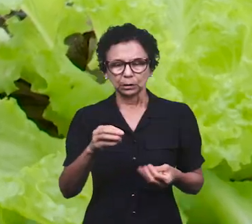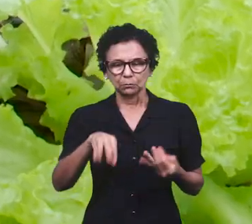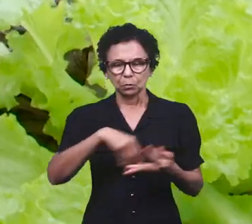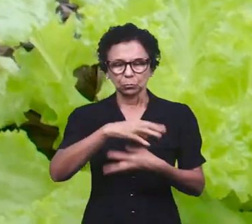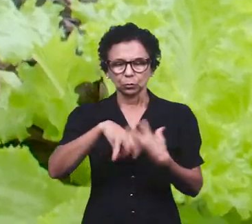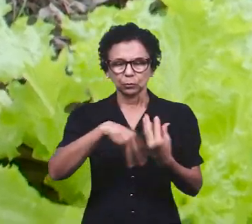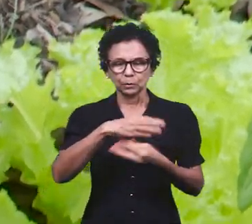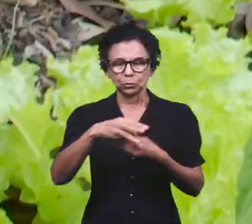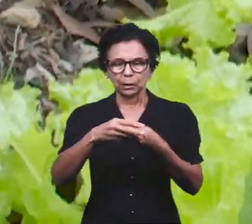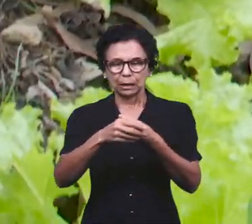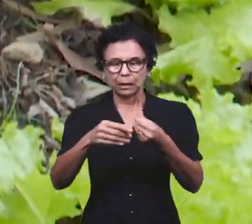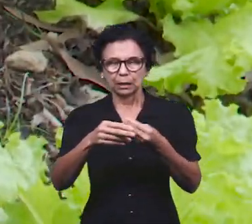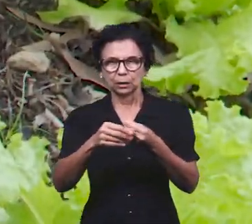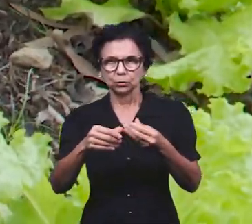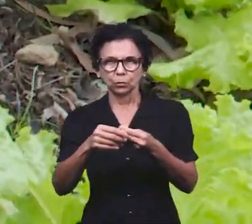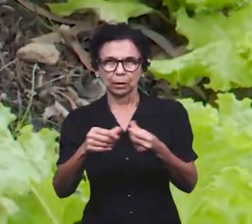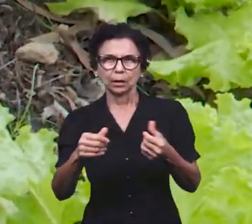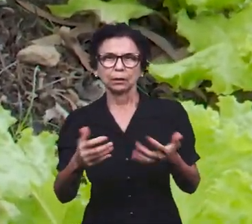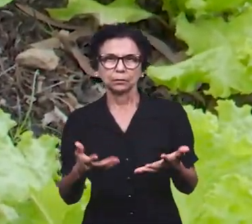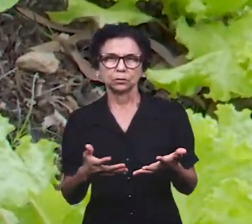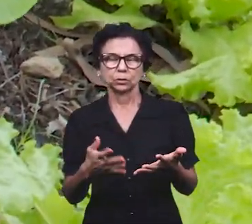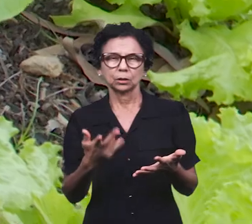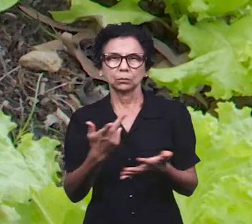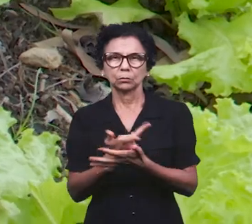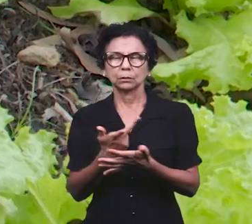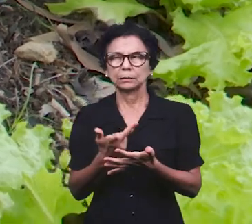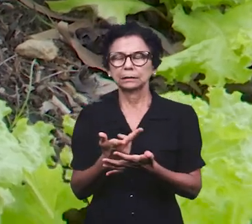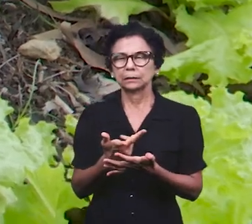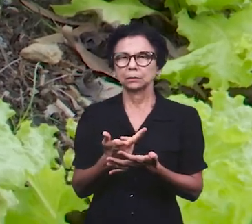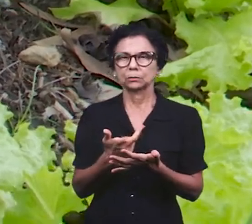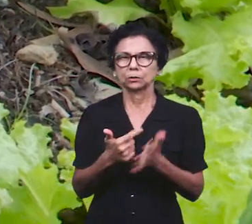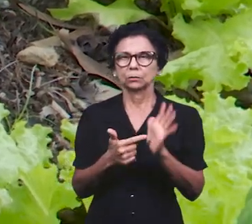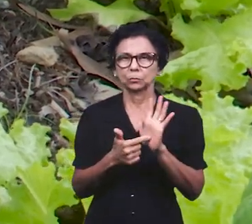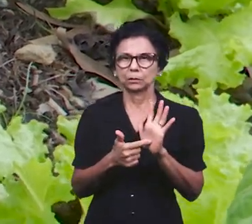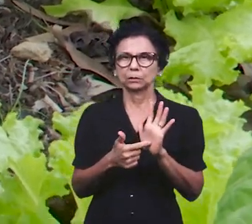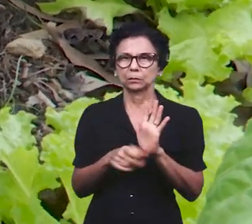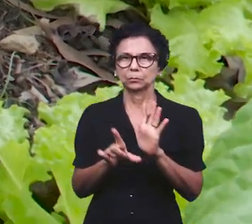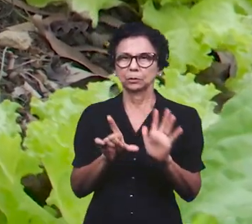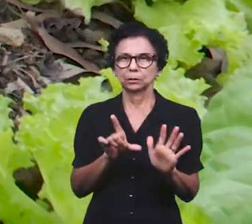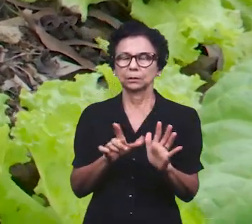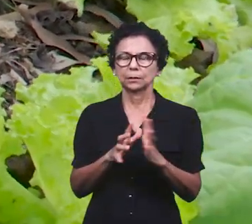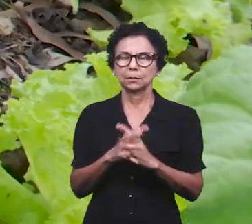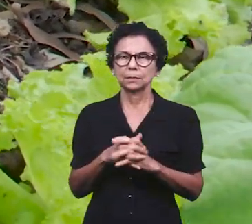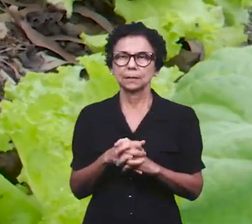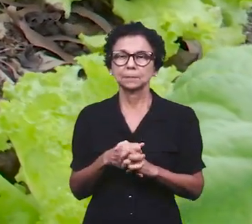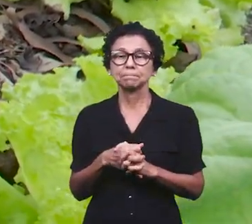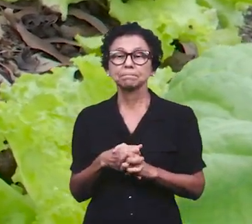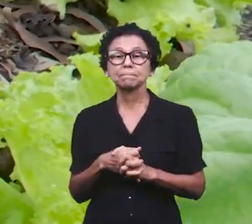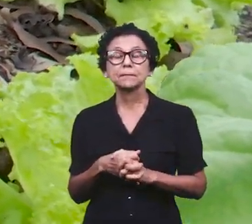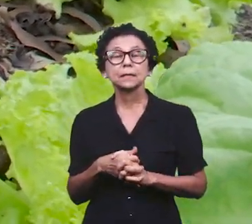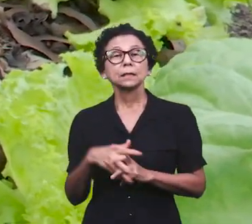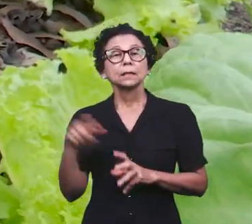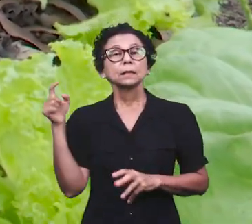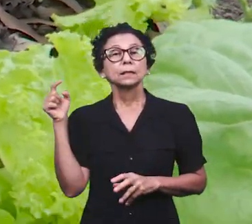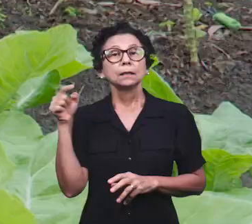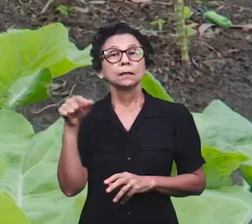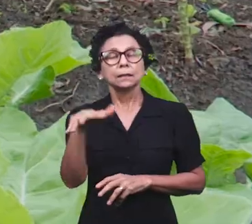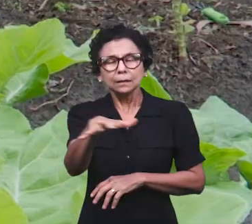muito areoso, como tivemos lá já produzindo a matéria. E dali mesmo nós produzimos